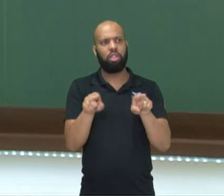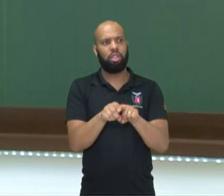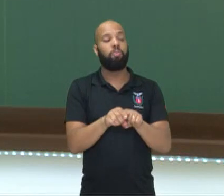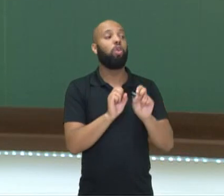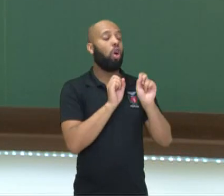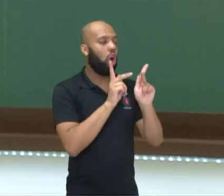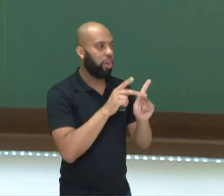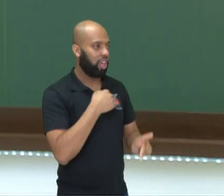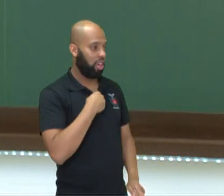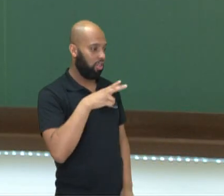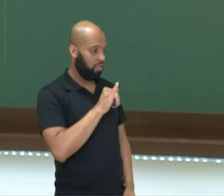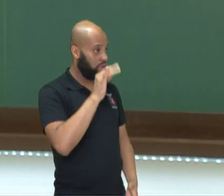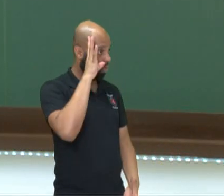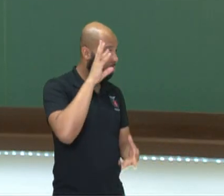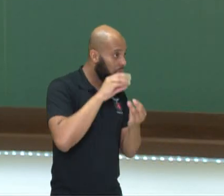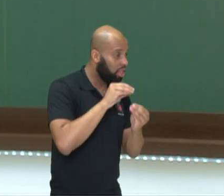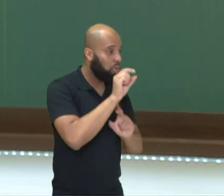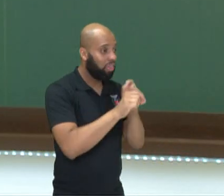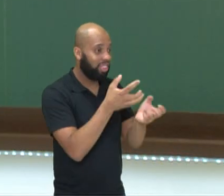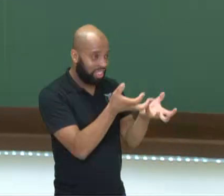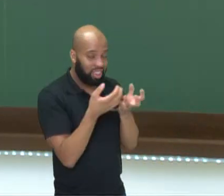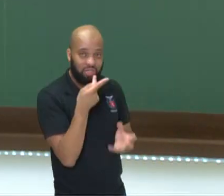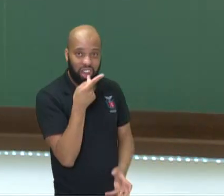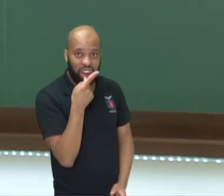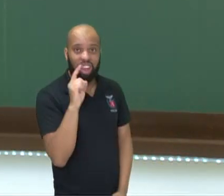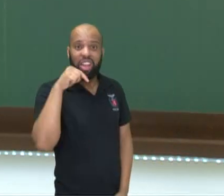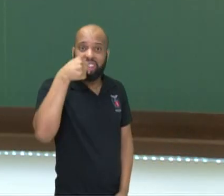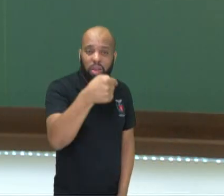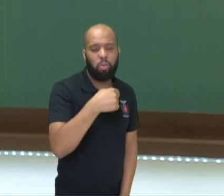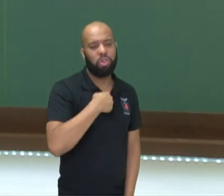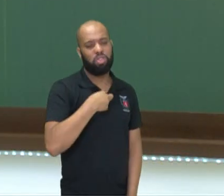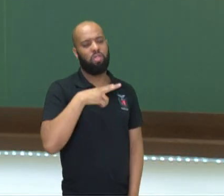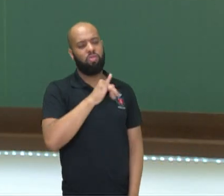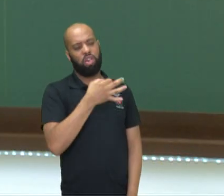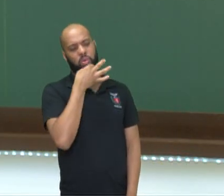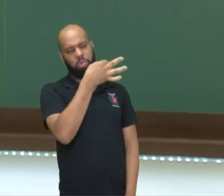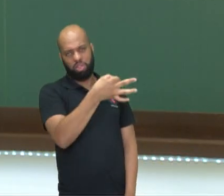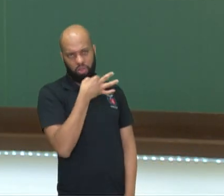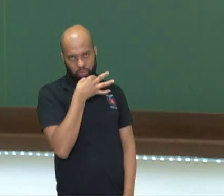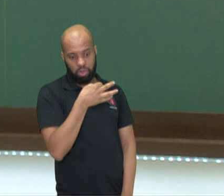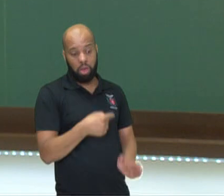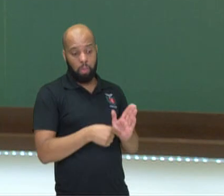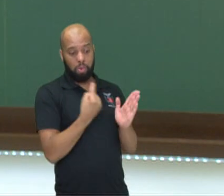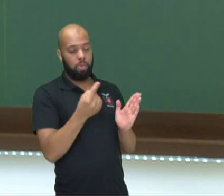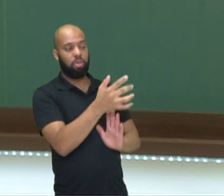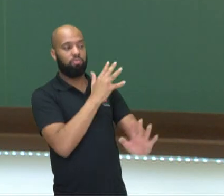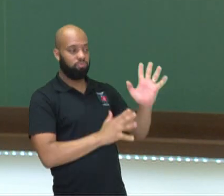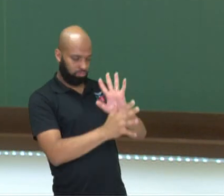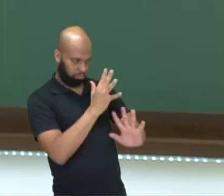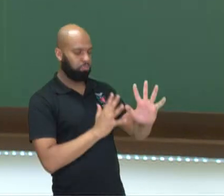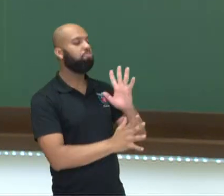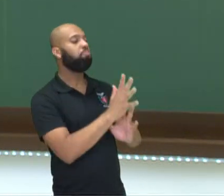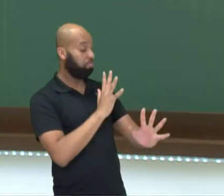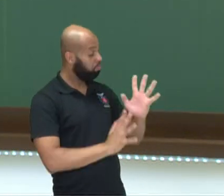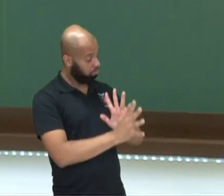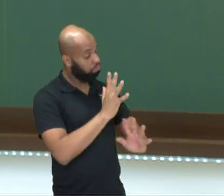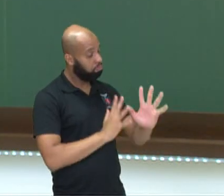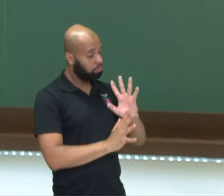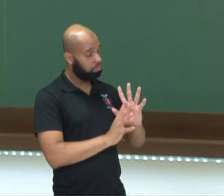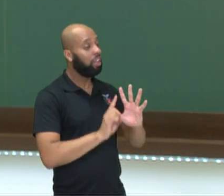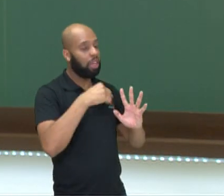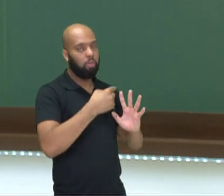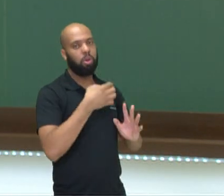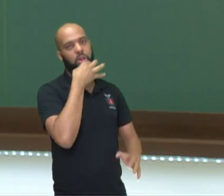primeiro compreender uma mensagem para depois dar um sentido a ela, falar sobre ela, certo?